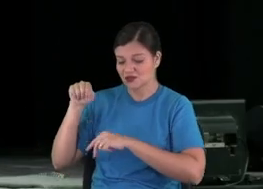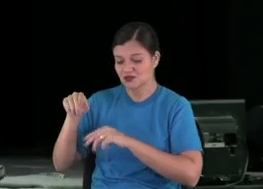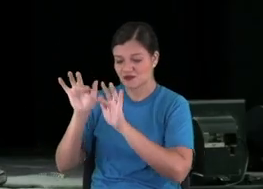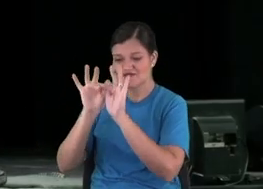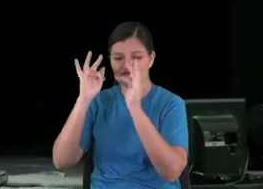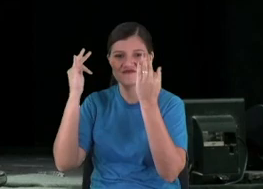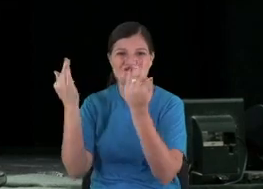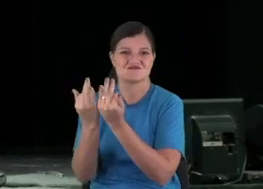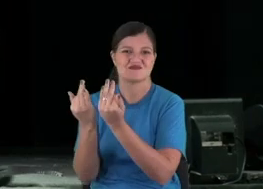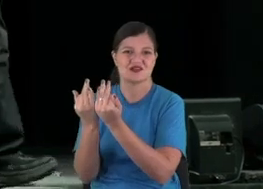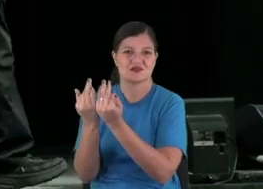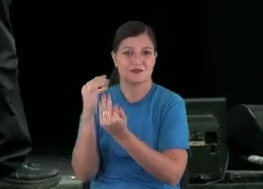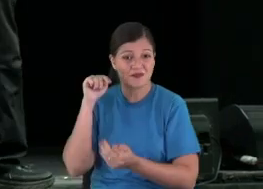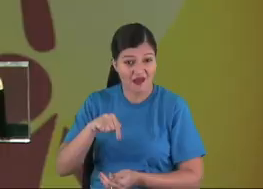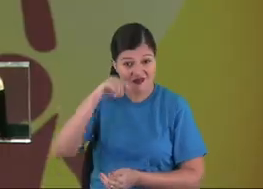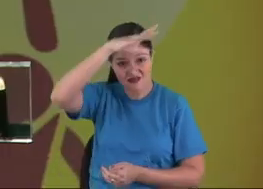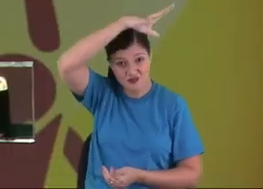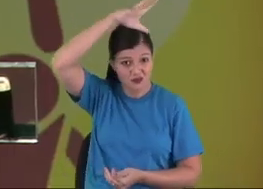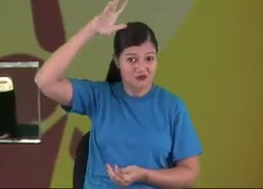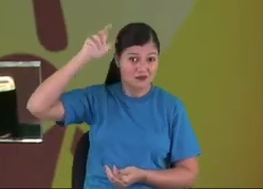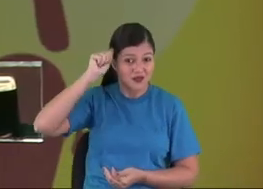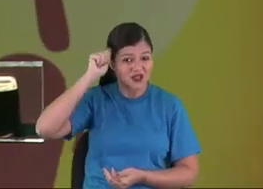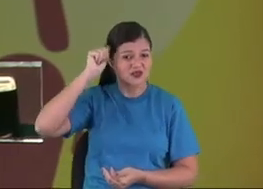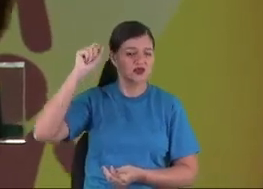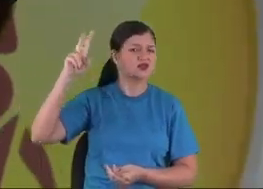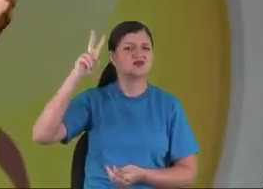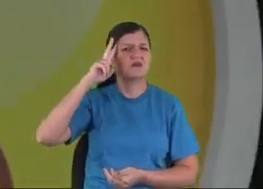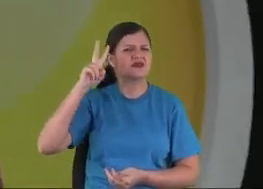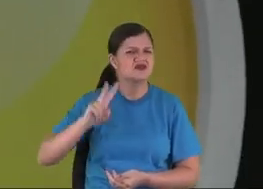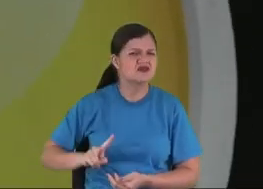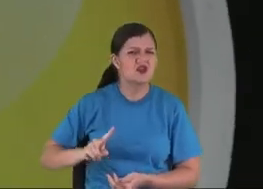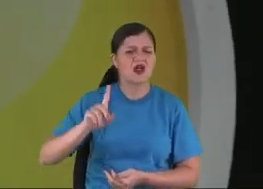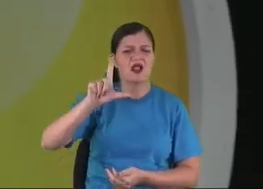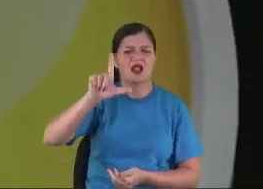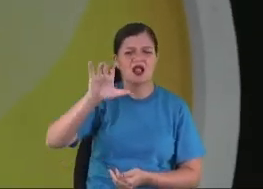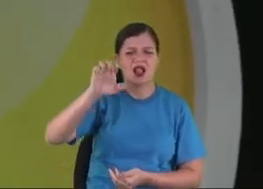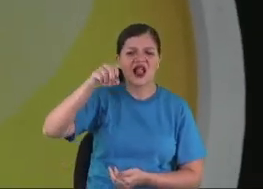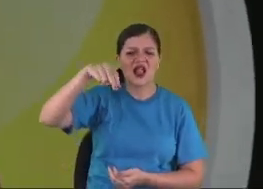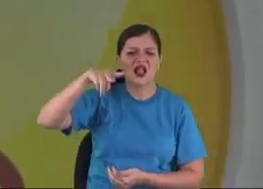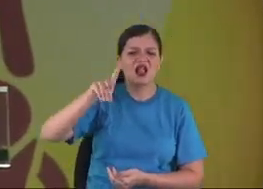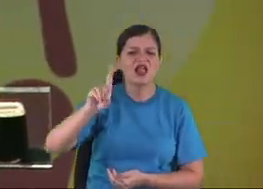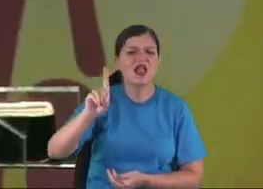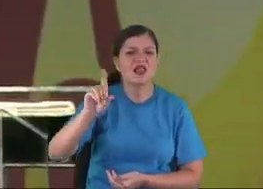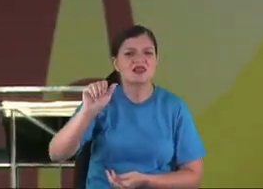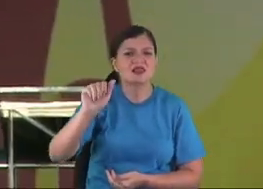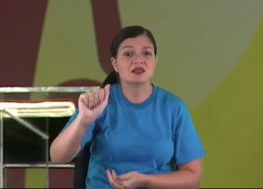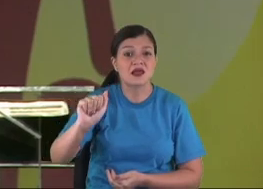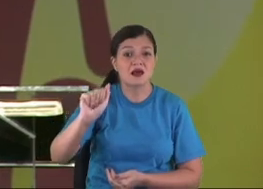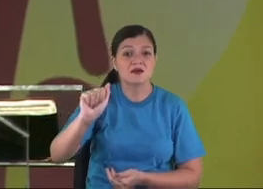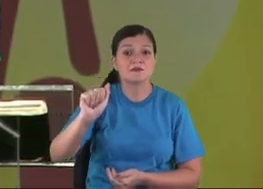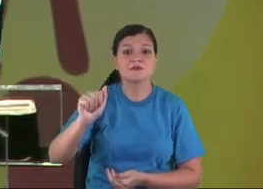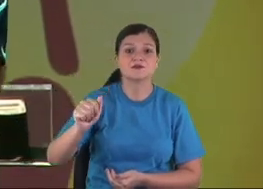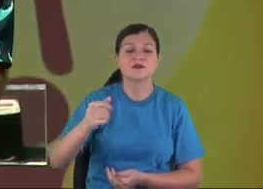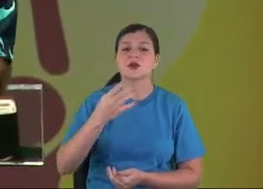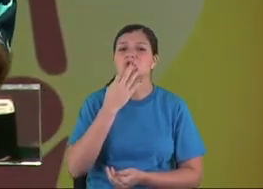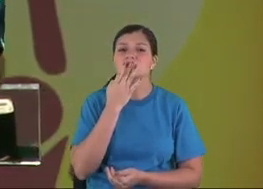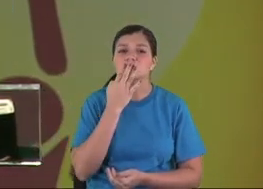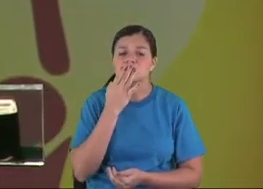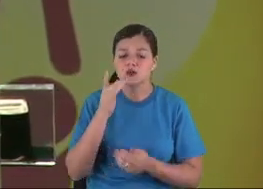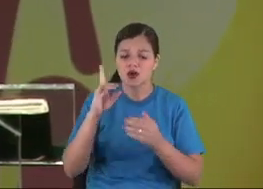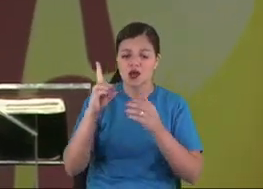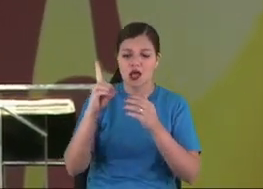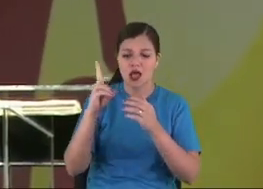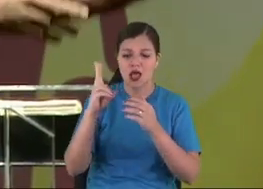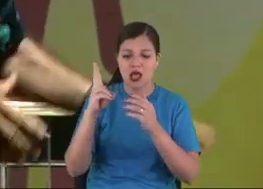Uma lenda baseada, talvez, numa tribo que existia, onde as mulheres usavam os homens para